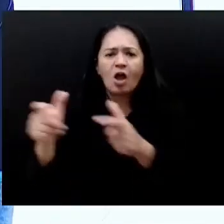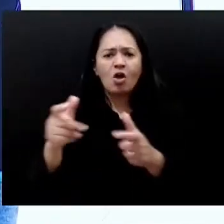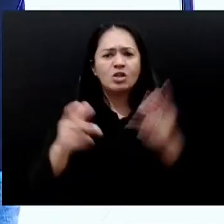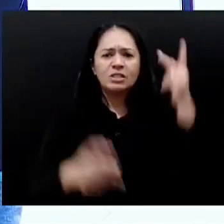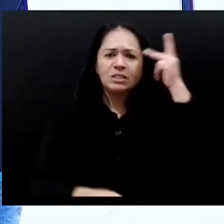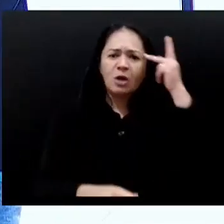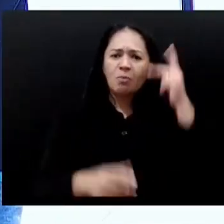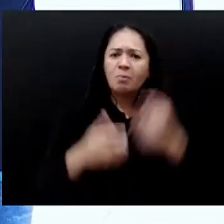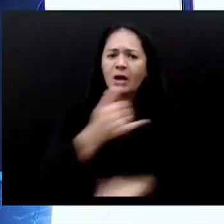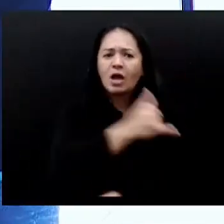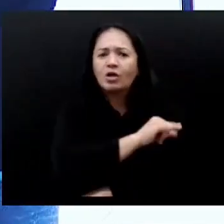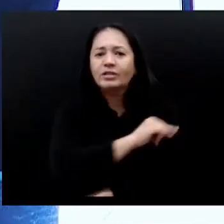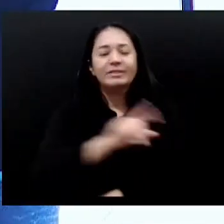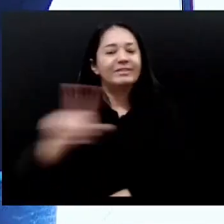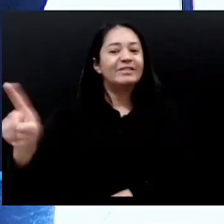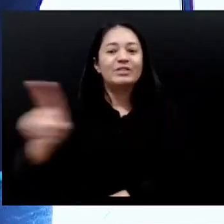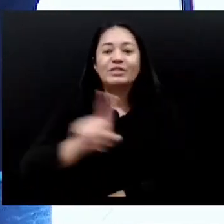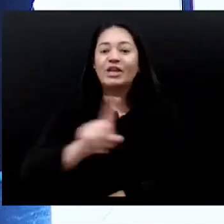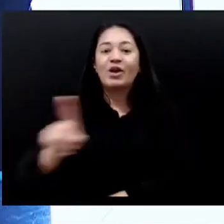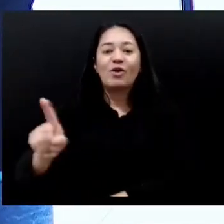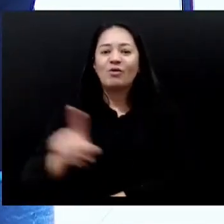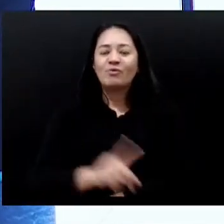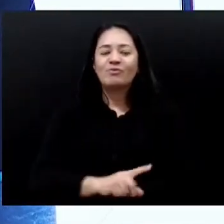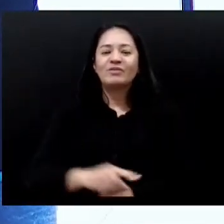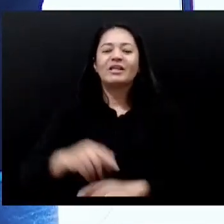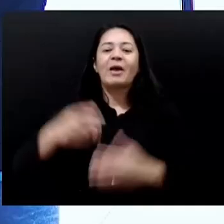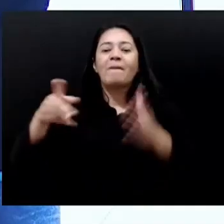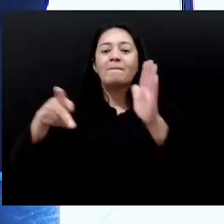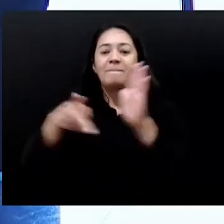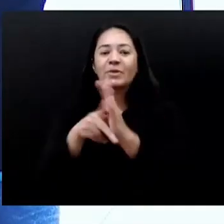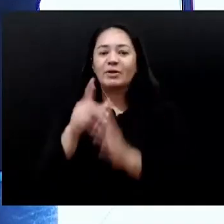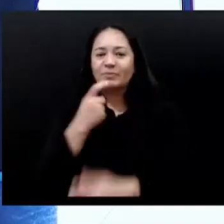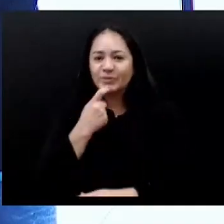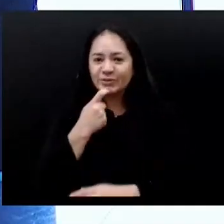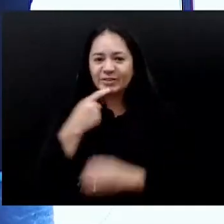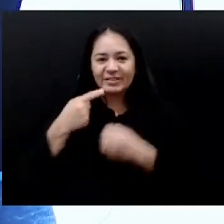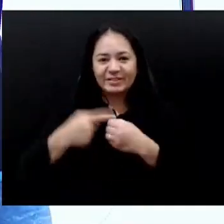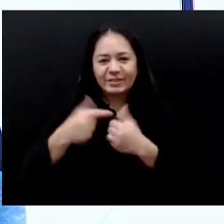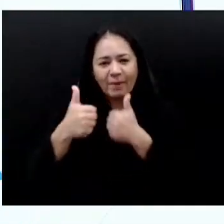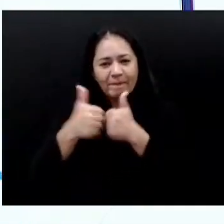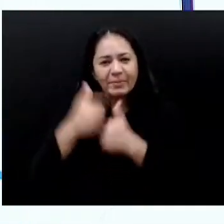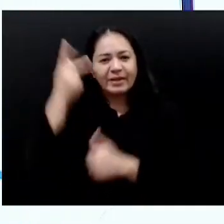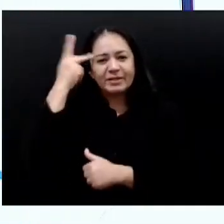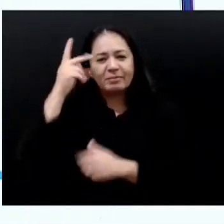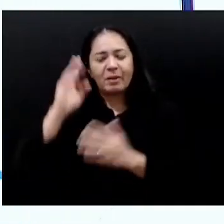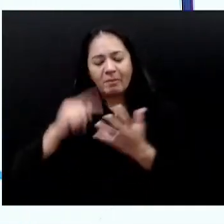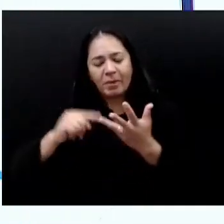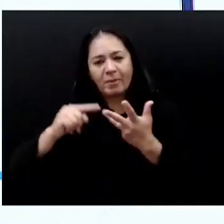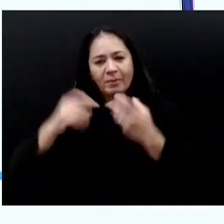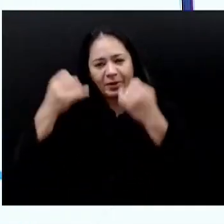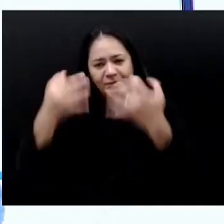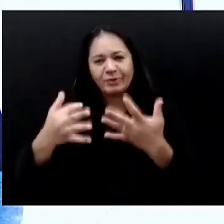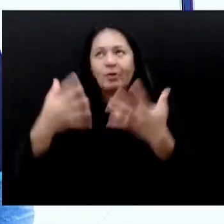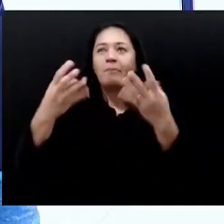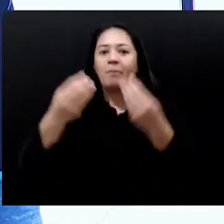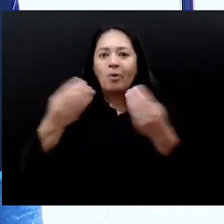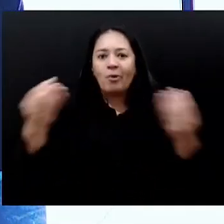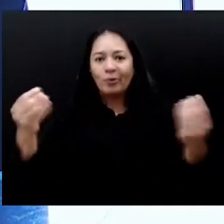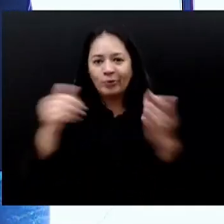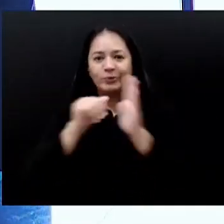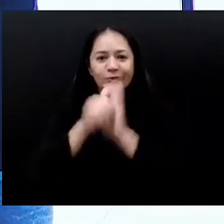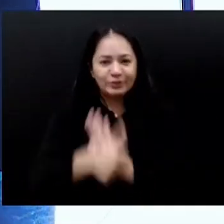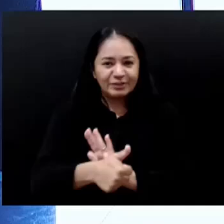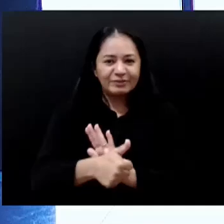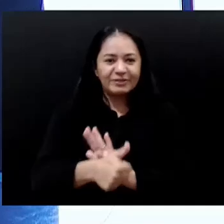veio de Campinas, uma cidade que fica a 100 quilômetros de São Paulo. Você deve ter explicado isso 300 vezes nos eventos do exterior, e